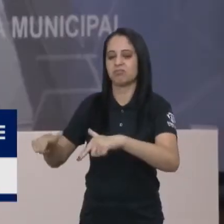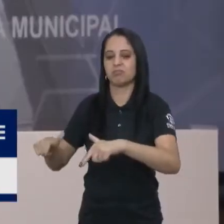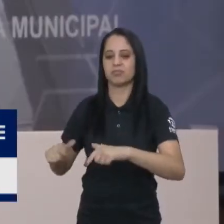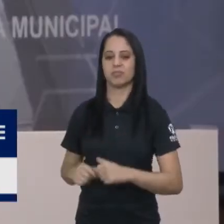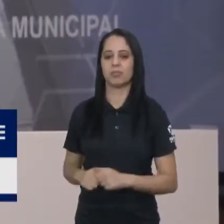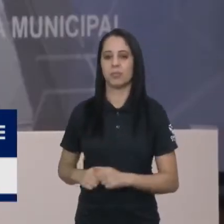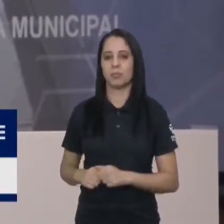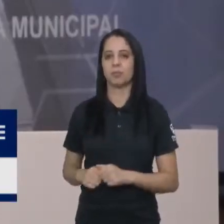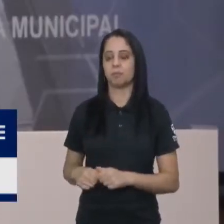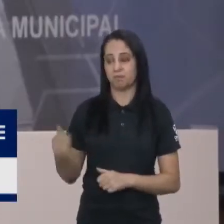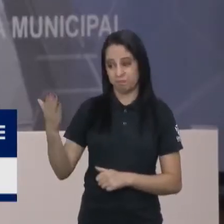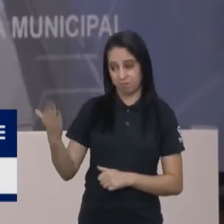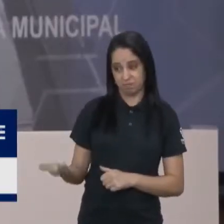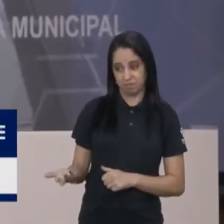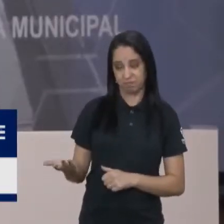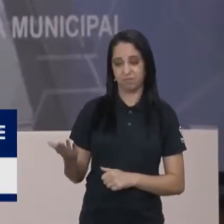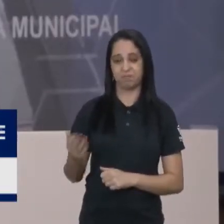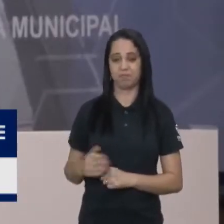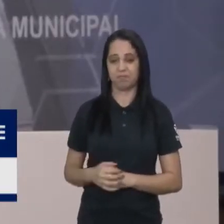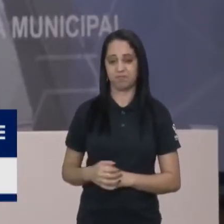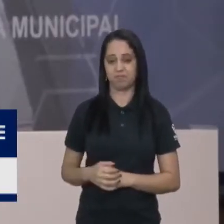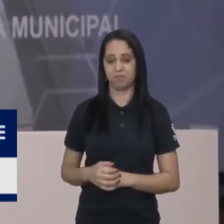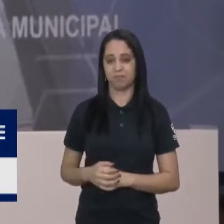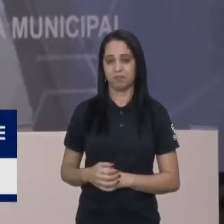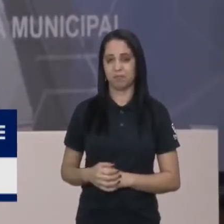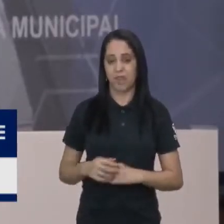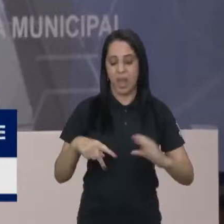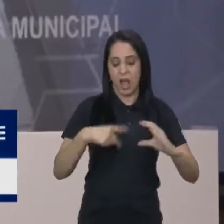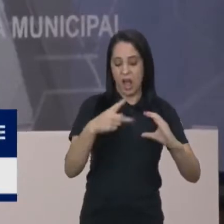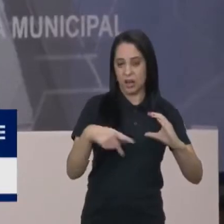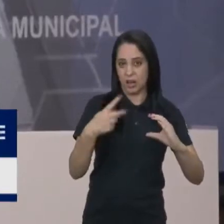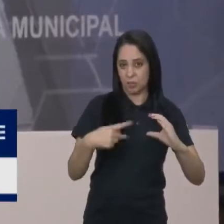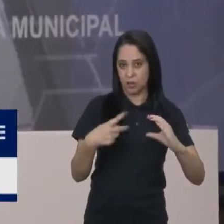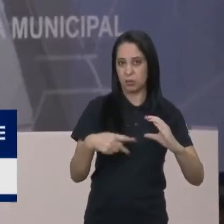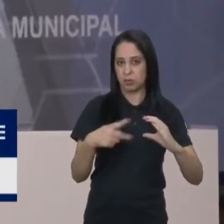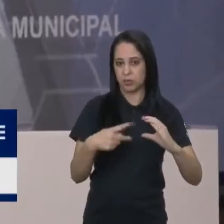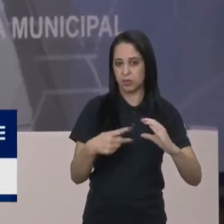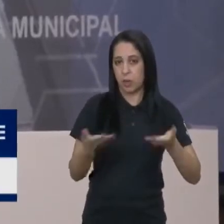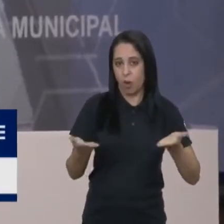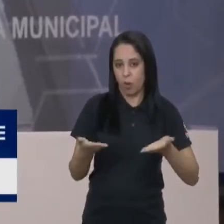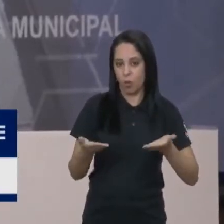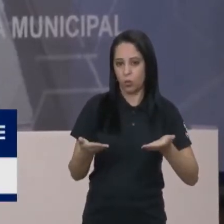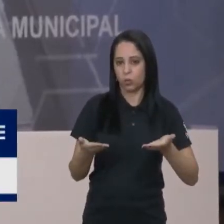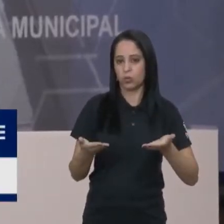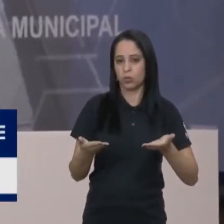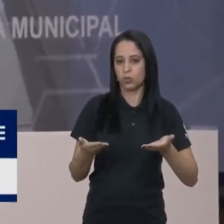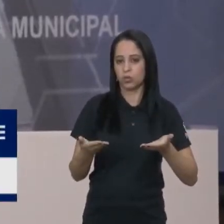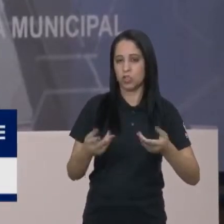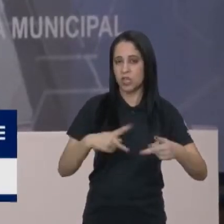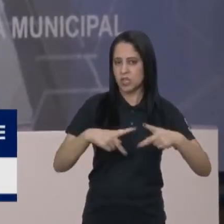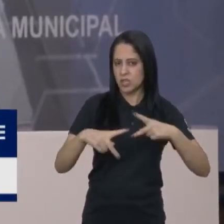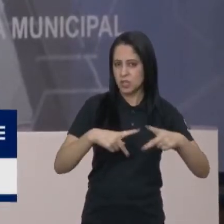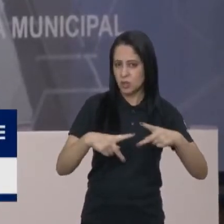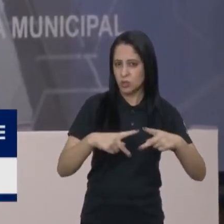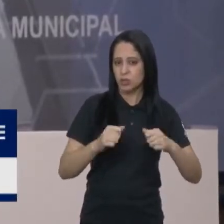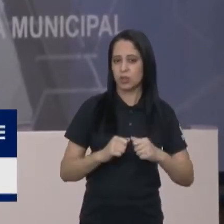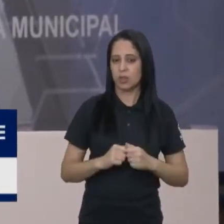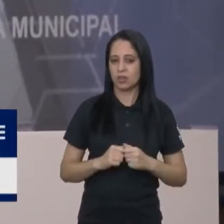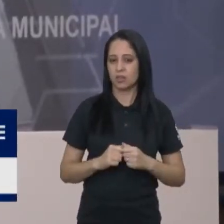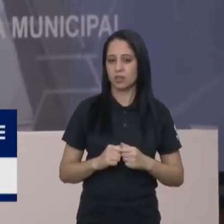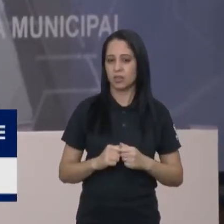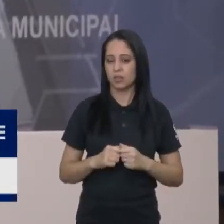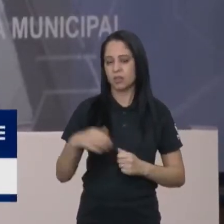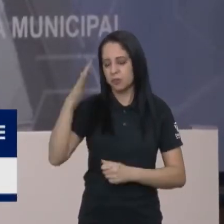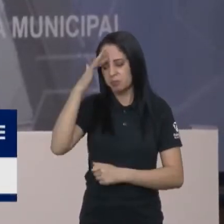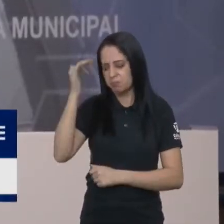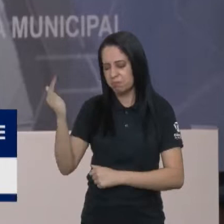Doutor Ricardo, em nome da Câmara Municipal, hoje, de São José dos Campos, com essa